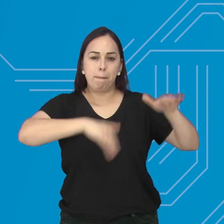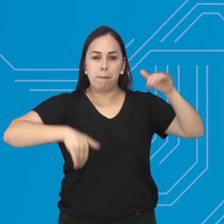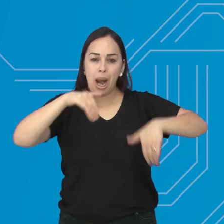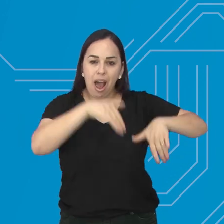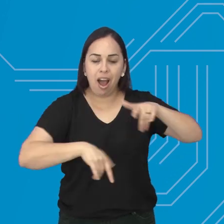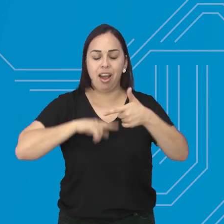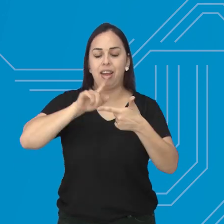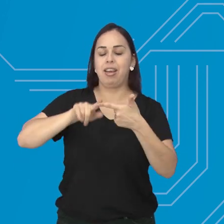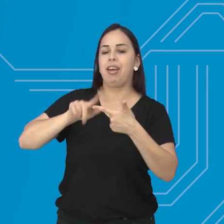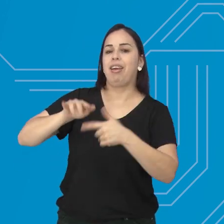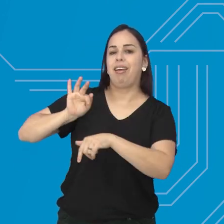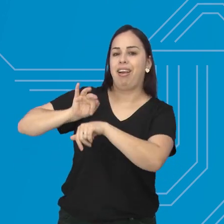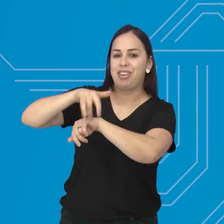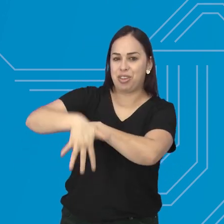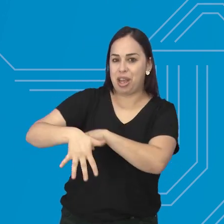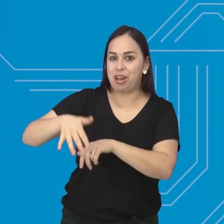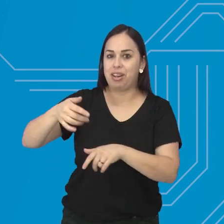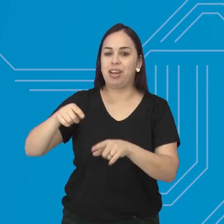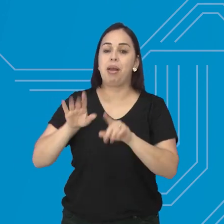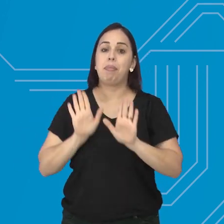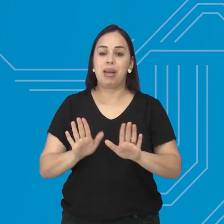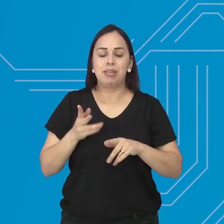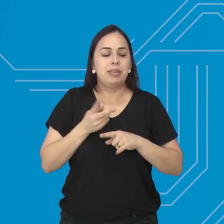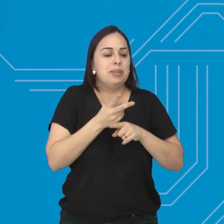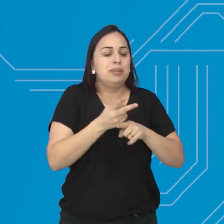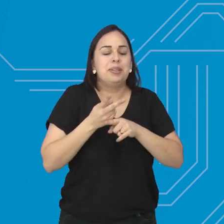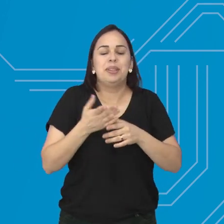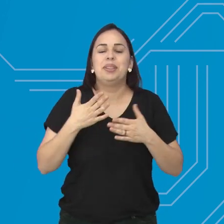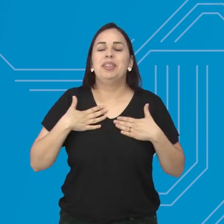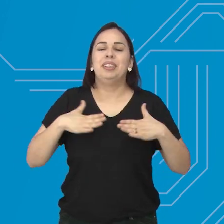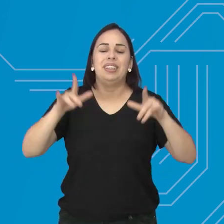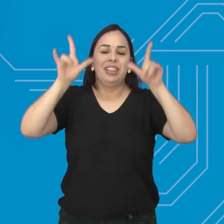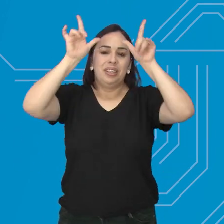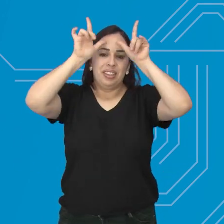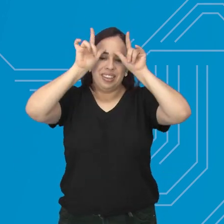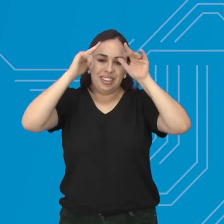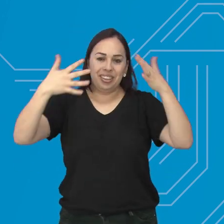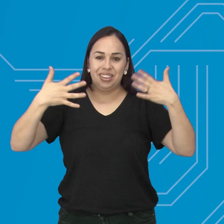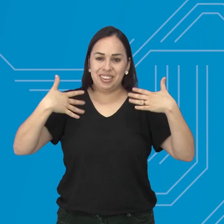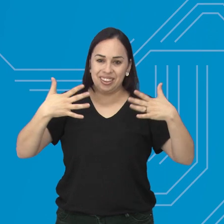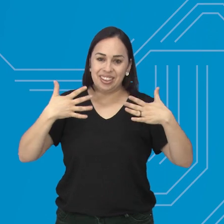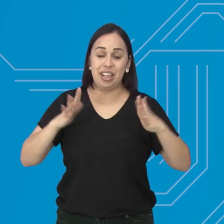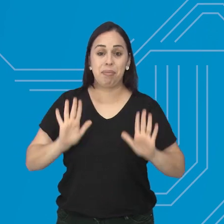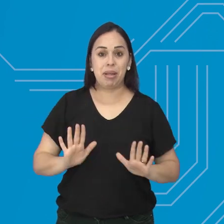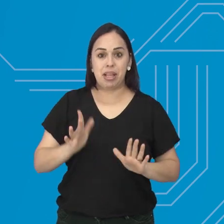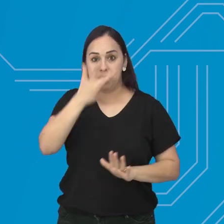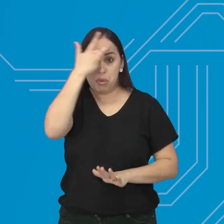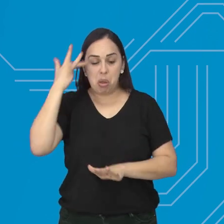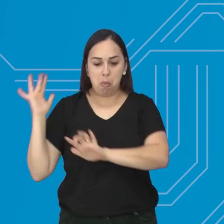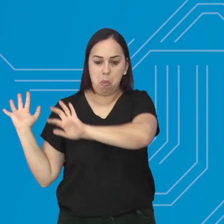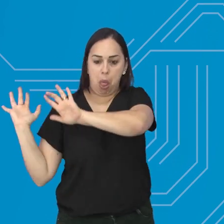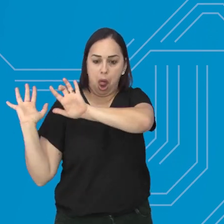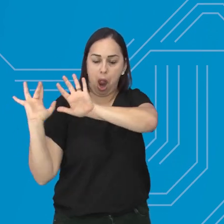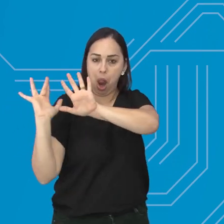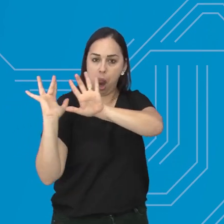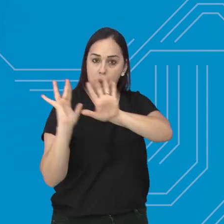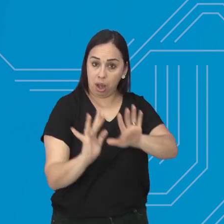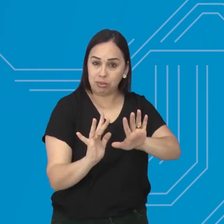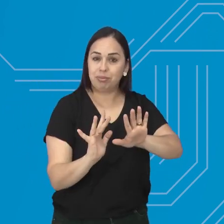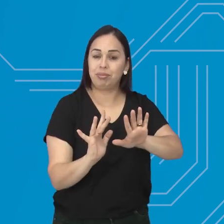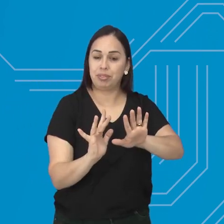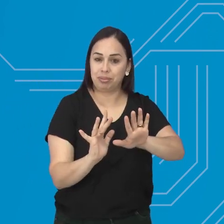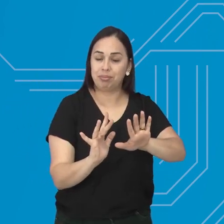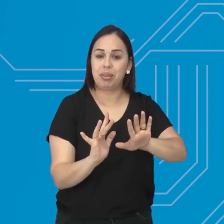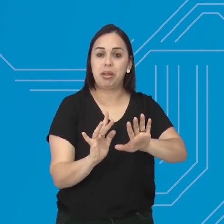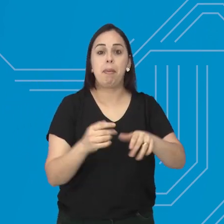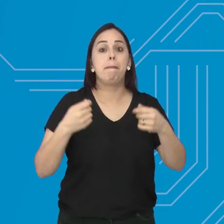ou piscina, não é mesmo? Com o tempo quente, o importante é procurar a água para se refrescar. Mas com tanta gente em busca dessas opções